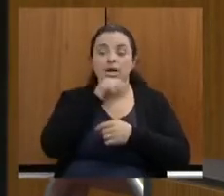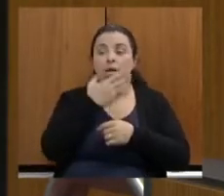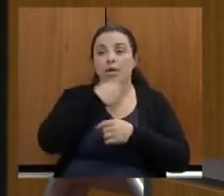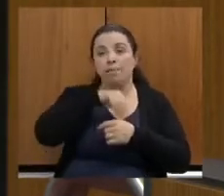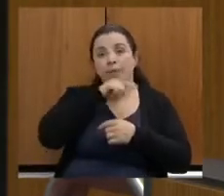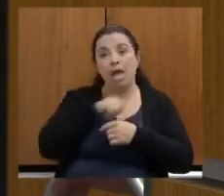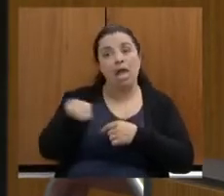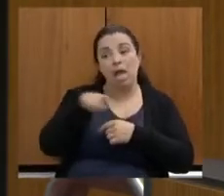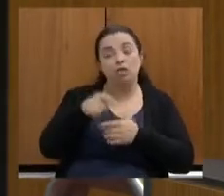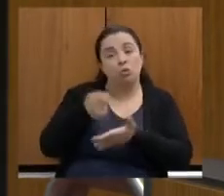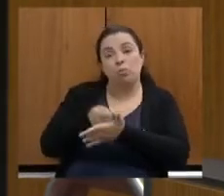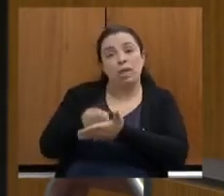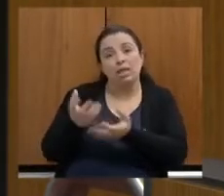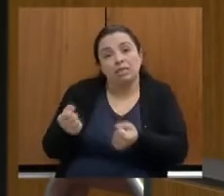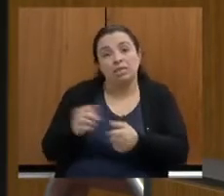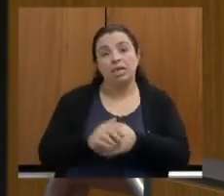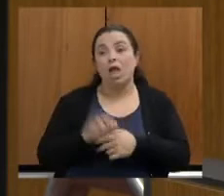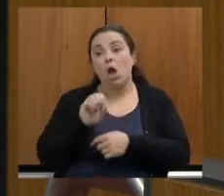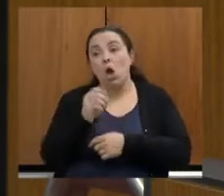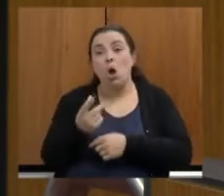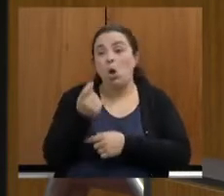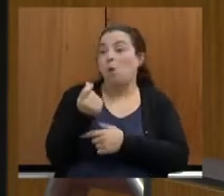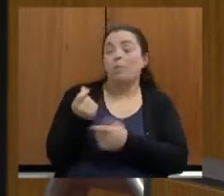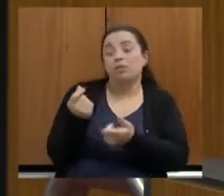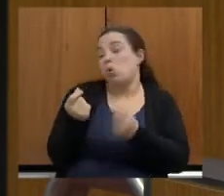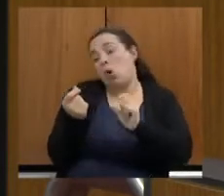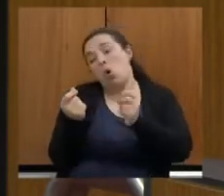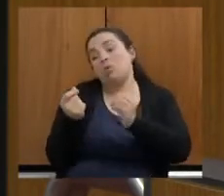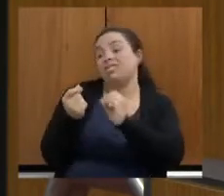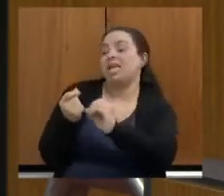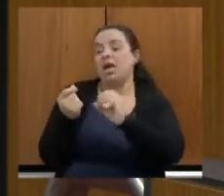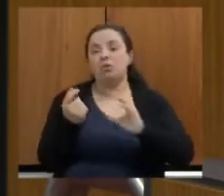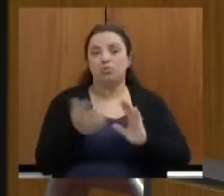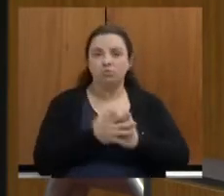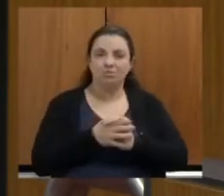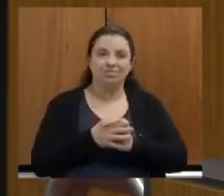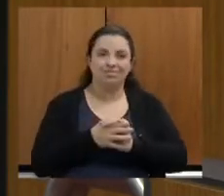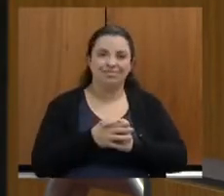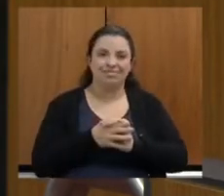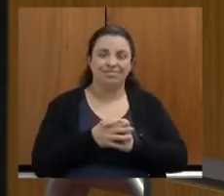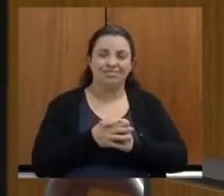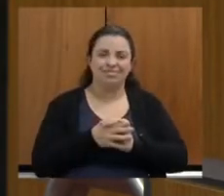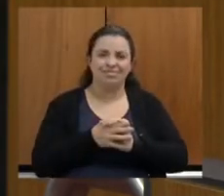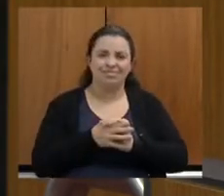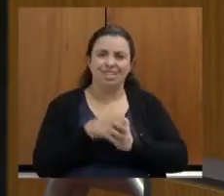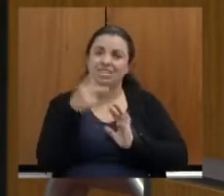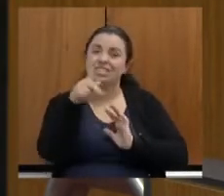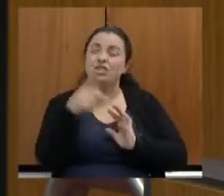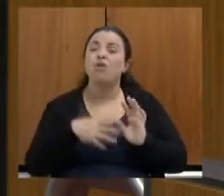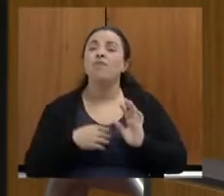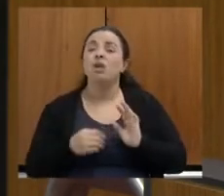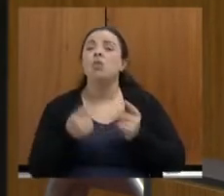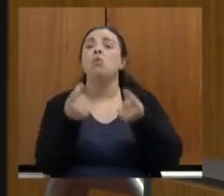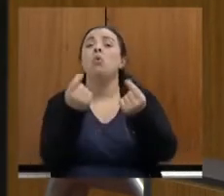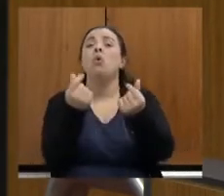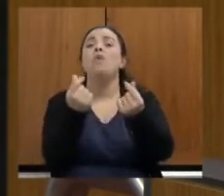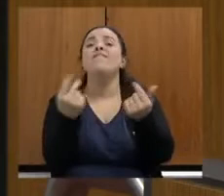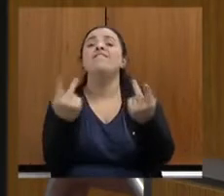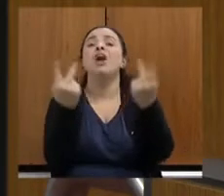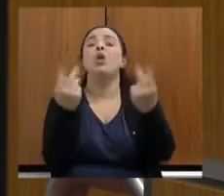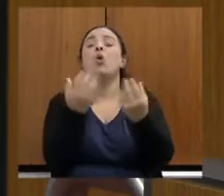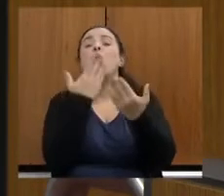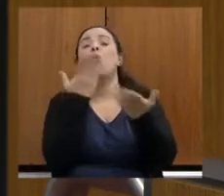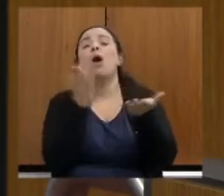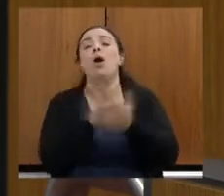aquilo ou não era nada o quanto vale a vida de cada filho de vocês a vida da sua